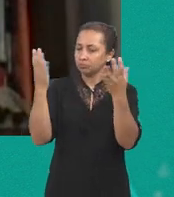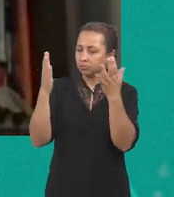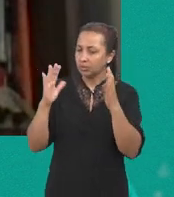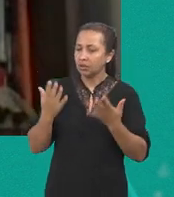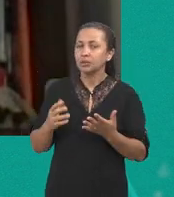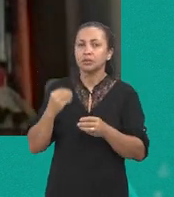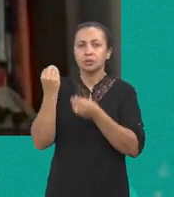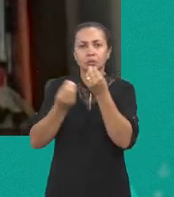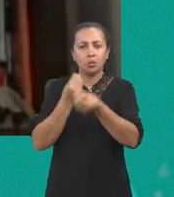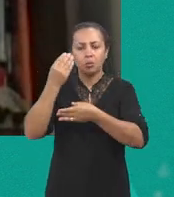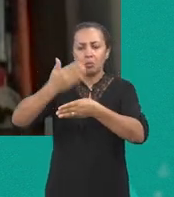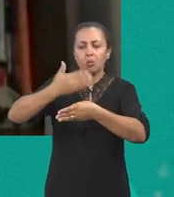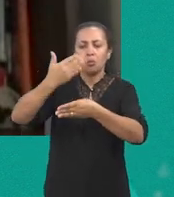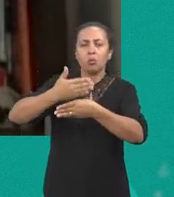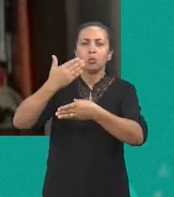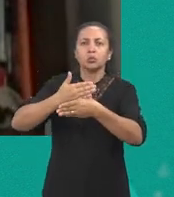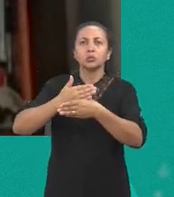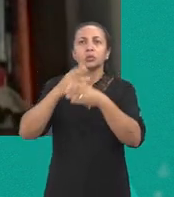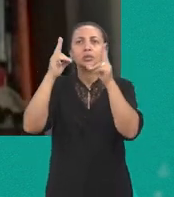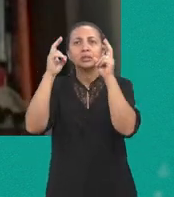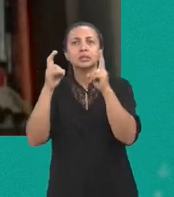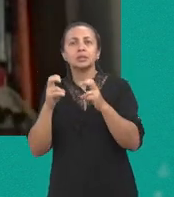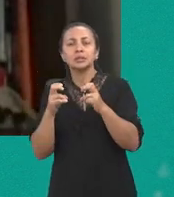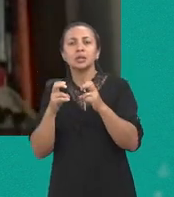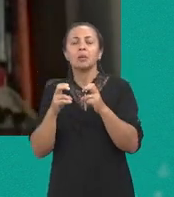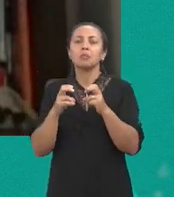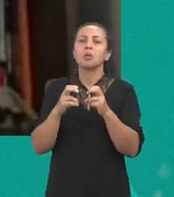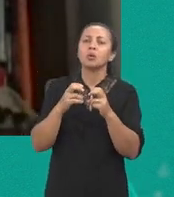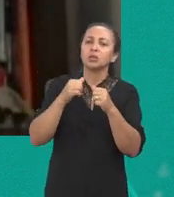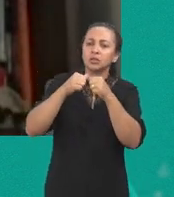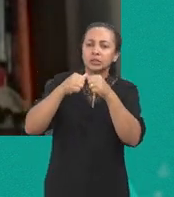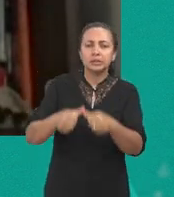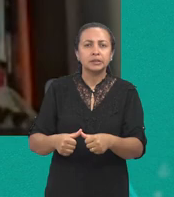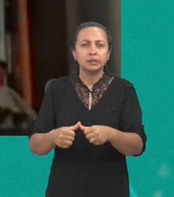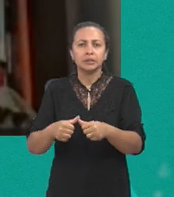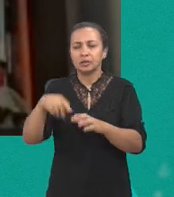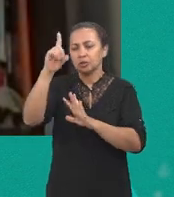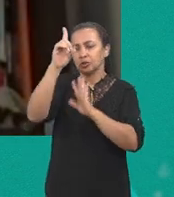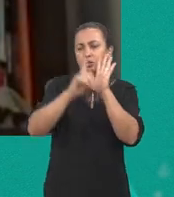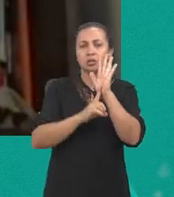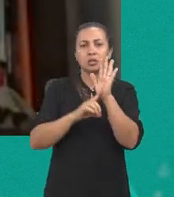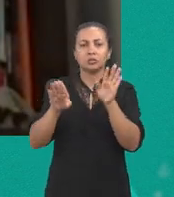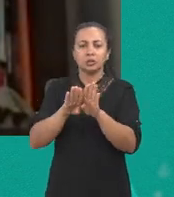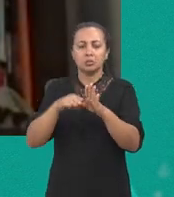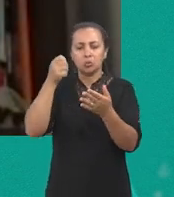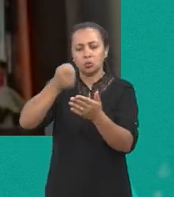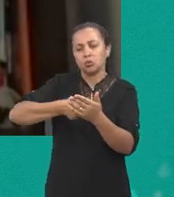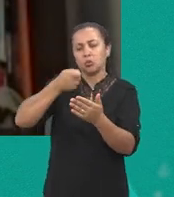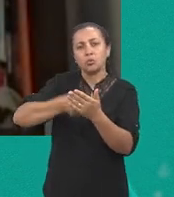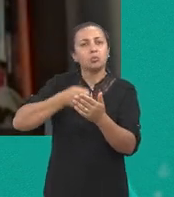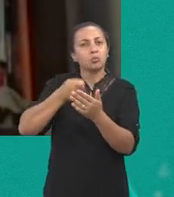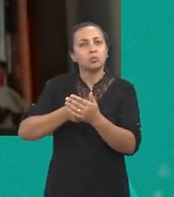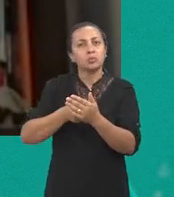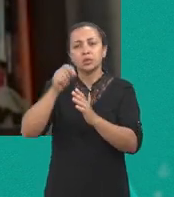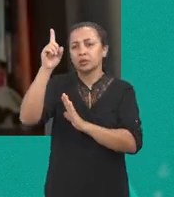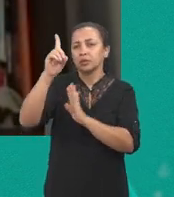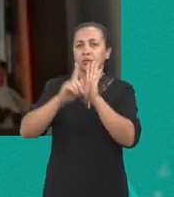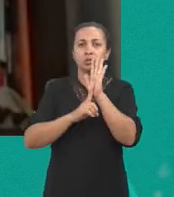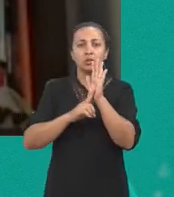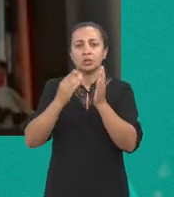analisar como é só isso em termos de fundamentos do direito e também de uma reivindicação